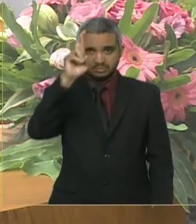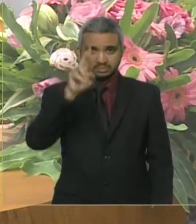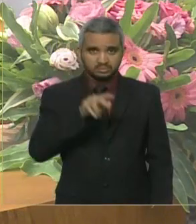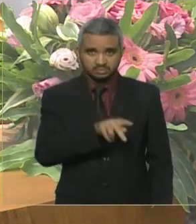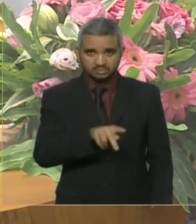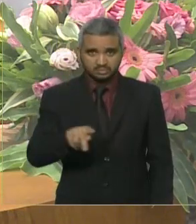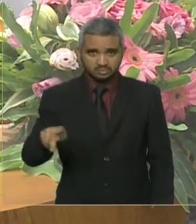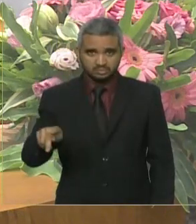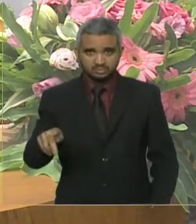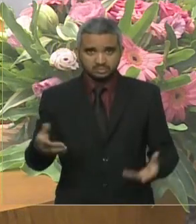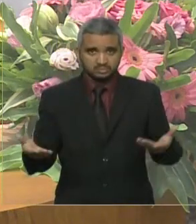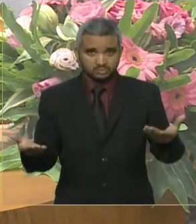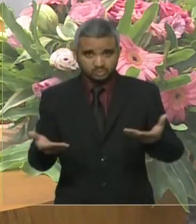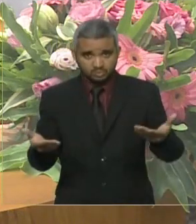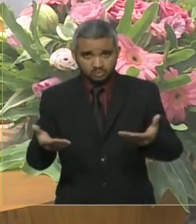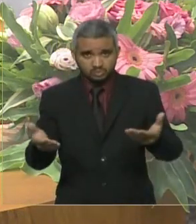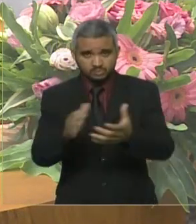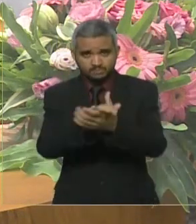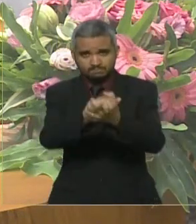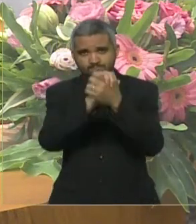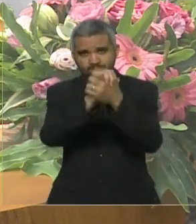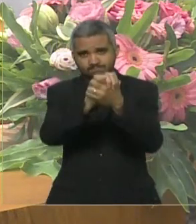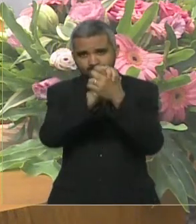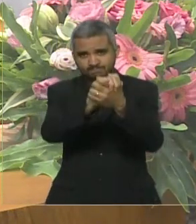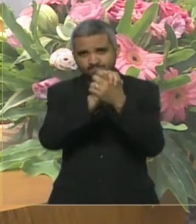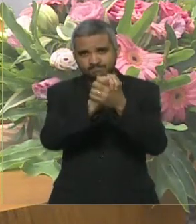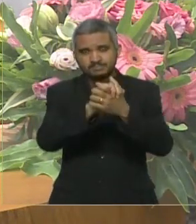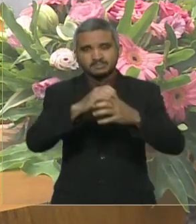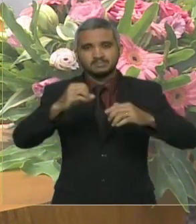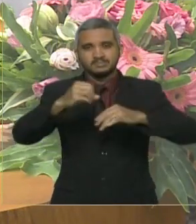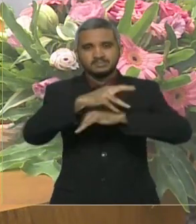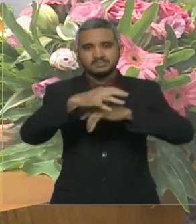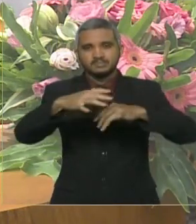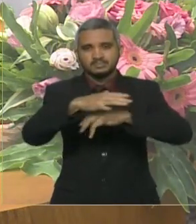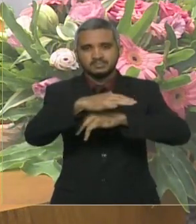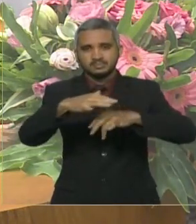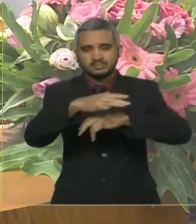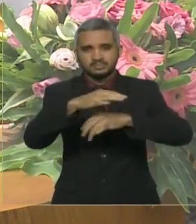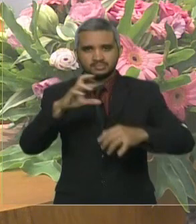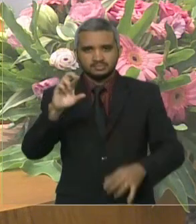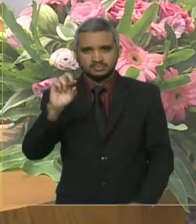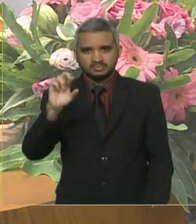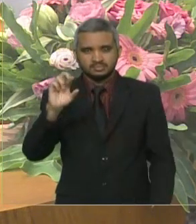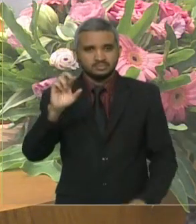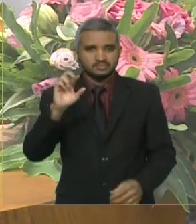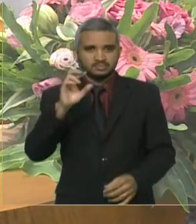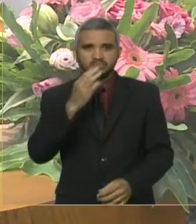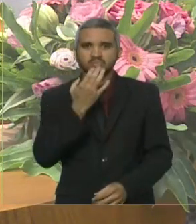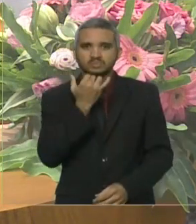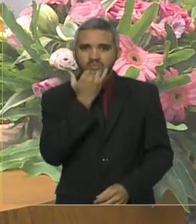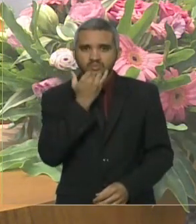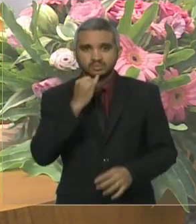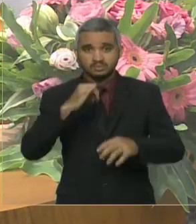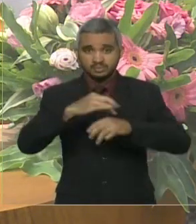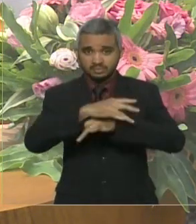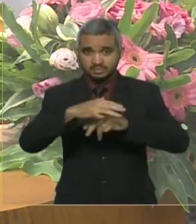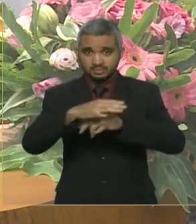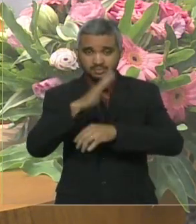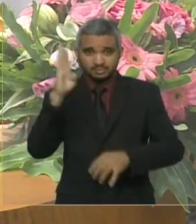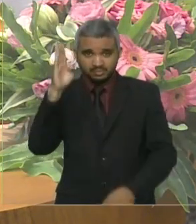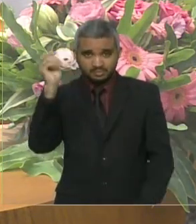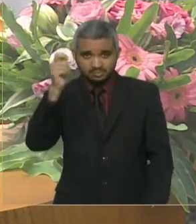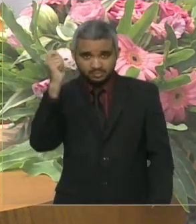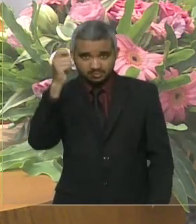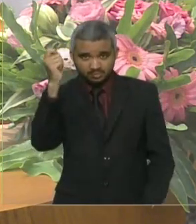estamos parabenizando a nossa cidade de Barra do Corda. Cidade essa, senhor presidente, que amanhã